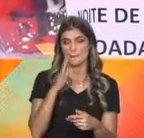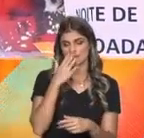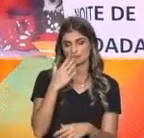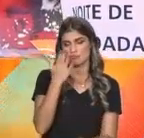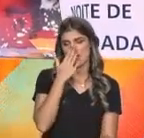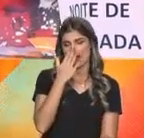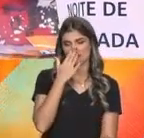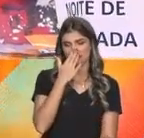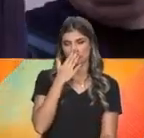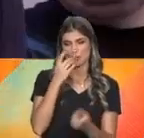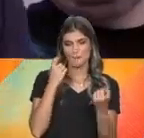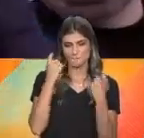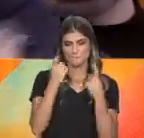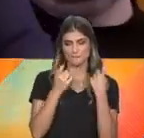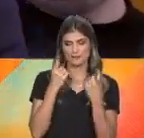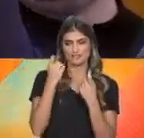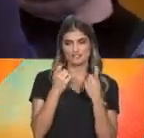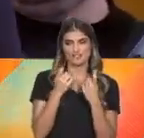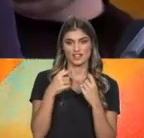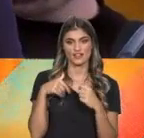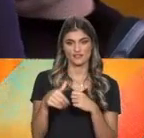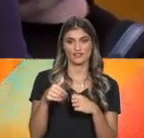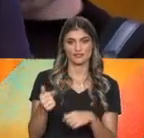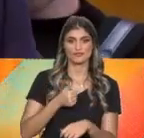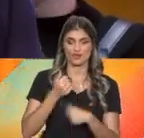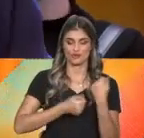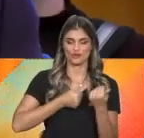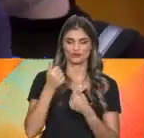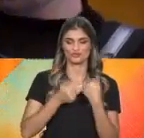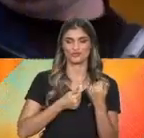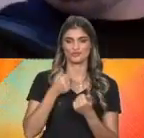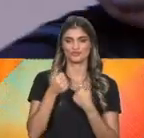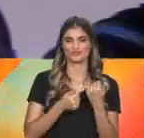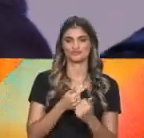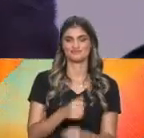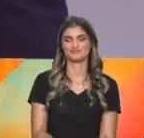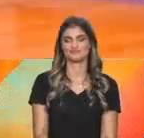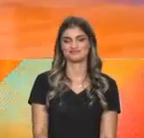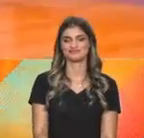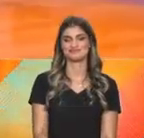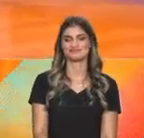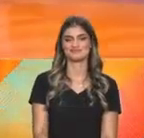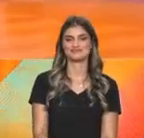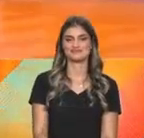Aqui saudar os júris que vamos ganhar o concurso.